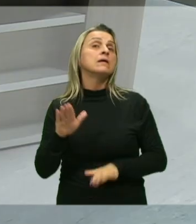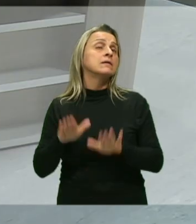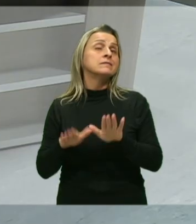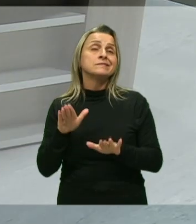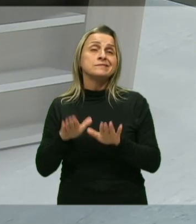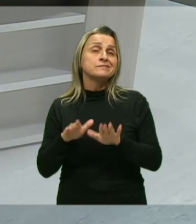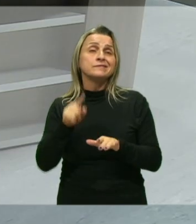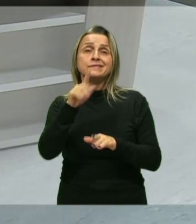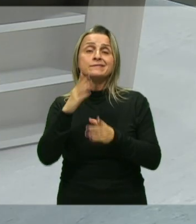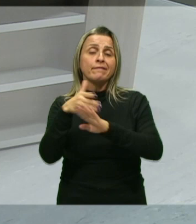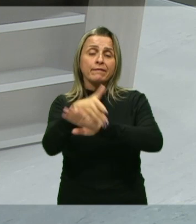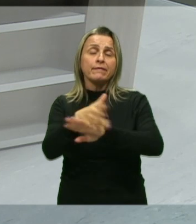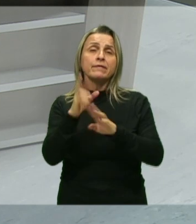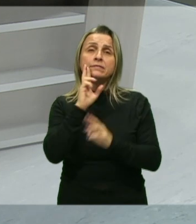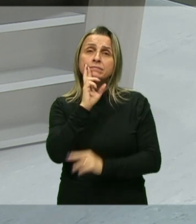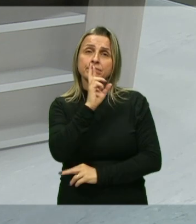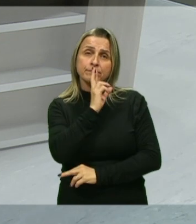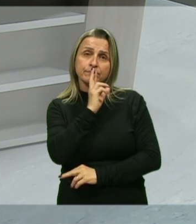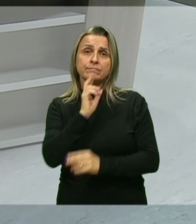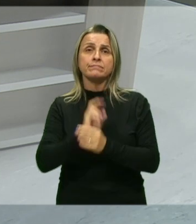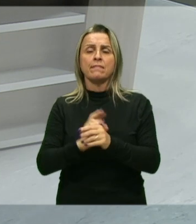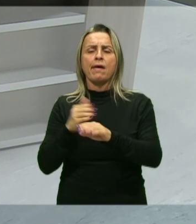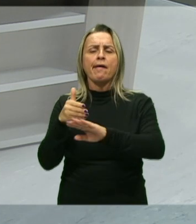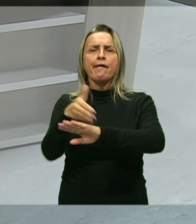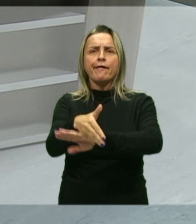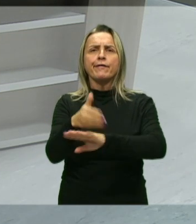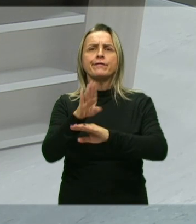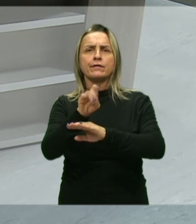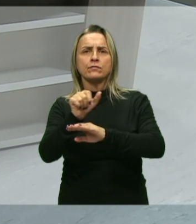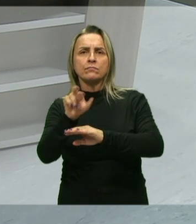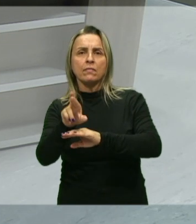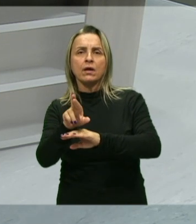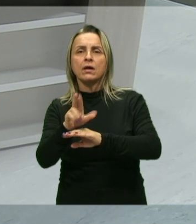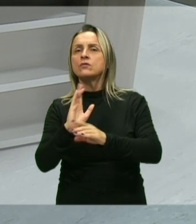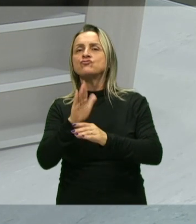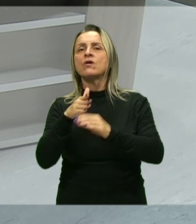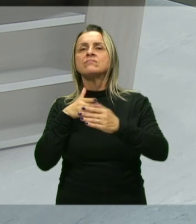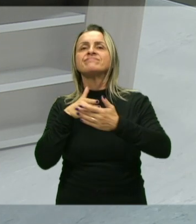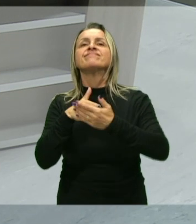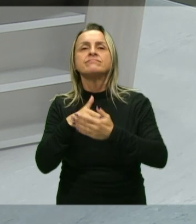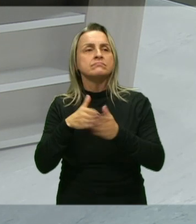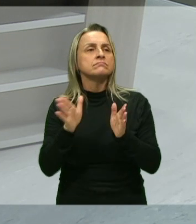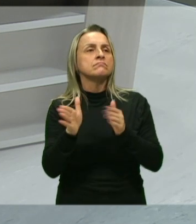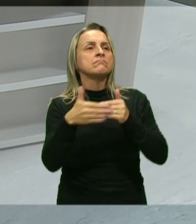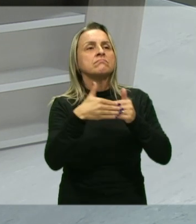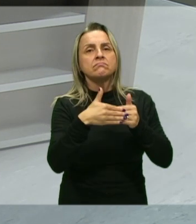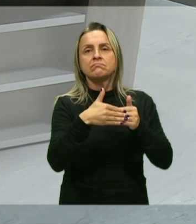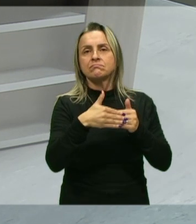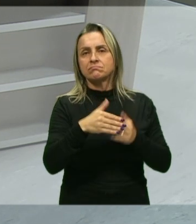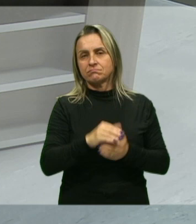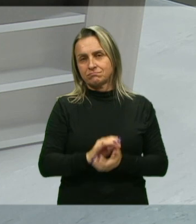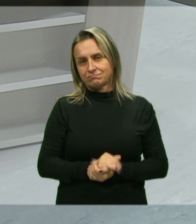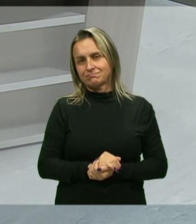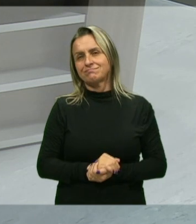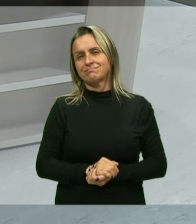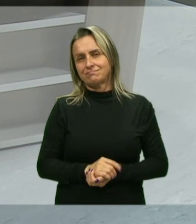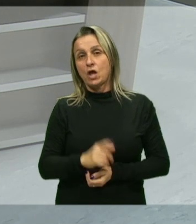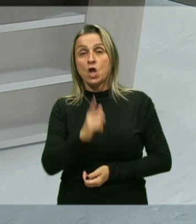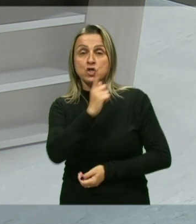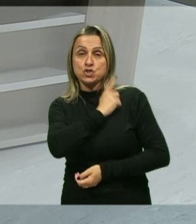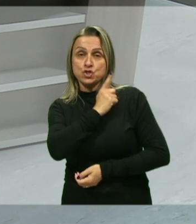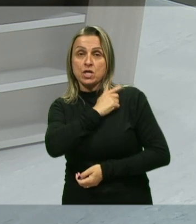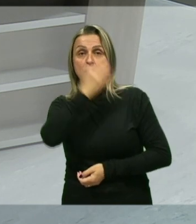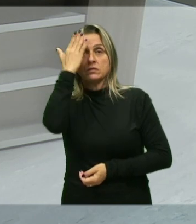Num restaurante, né? Então, às vezes, a pessoa que está na porta não tem um conhecimento, mas o gerente tem. Mas o gerente não fez